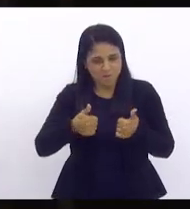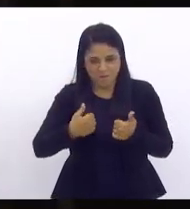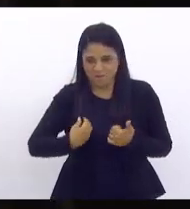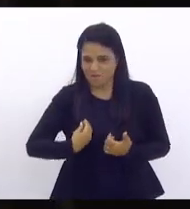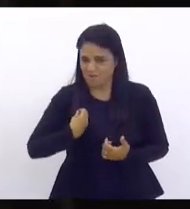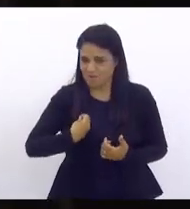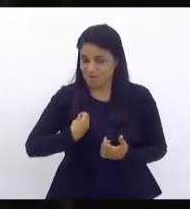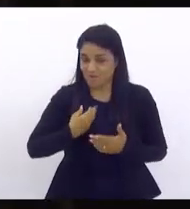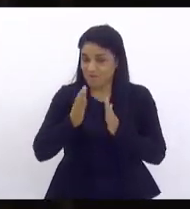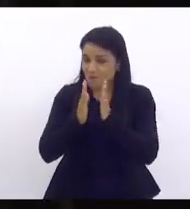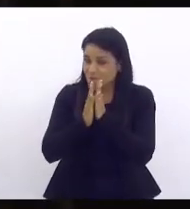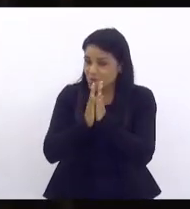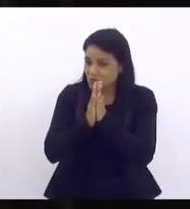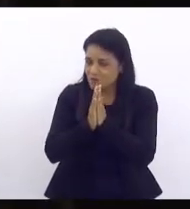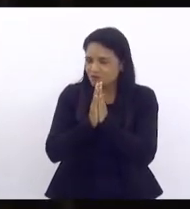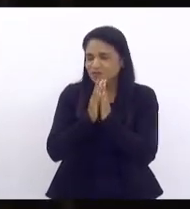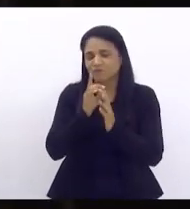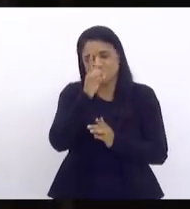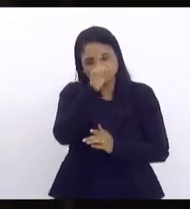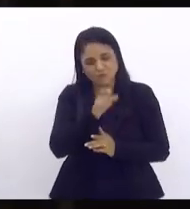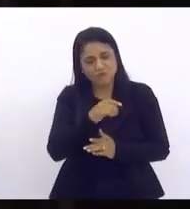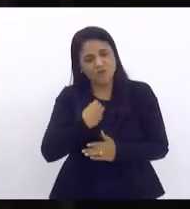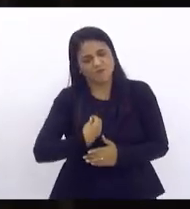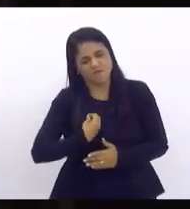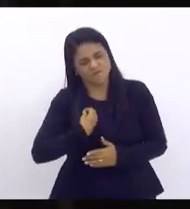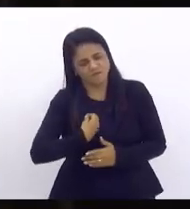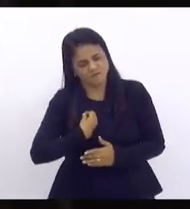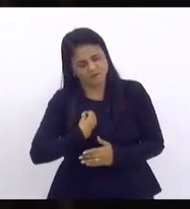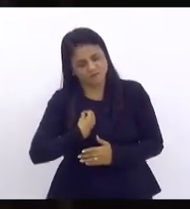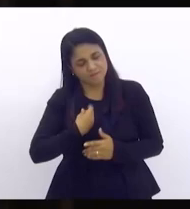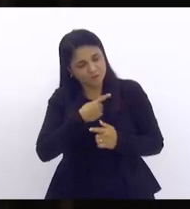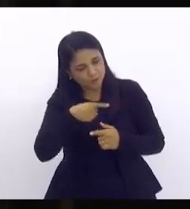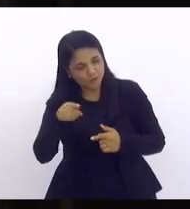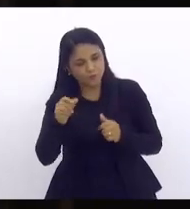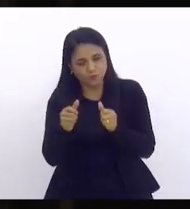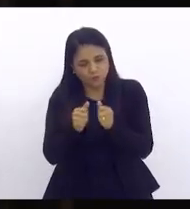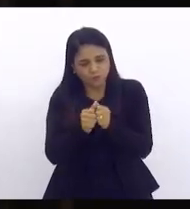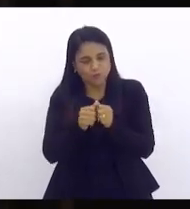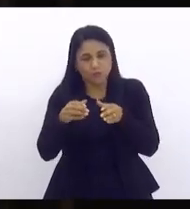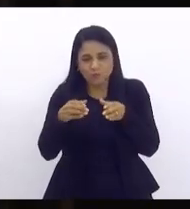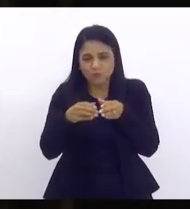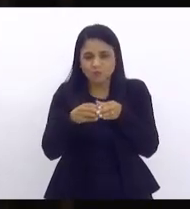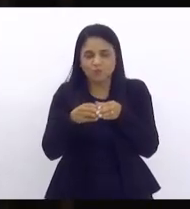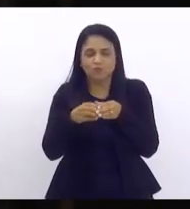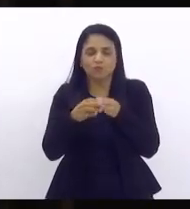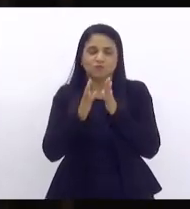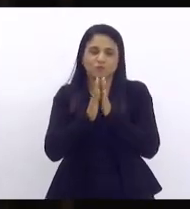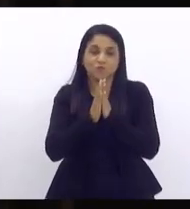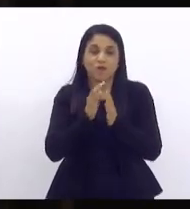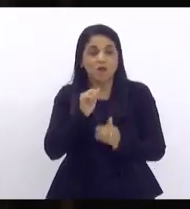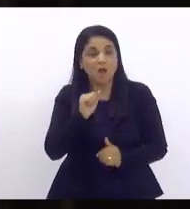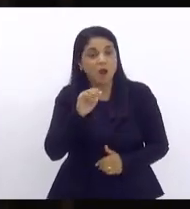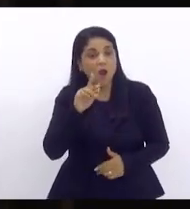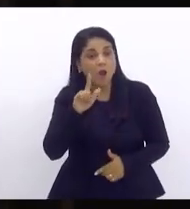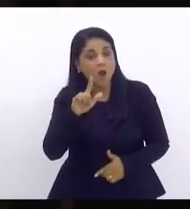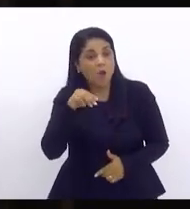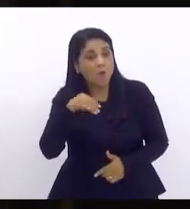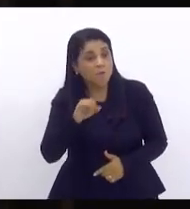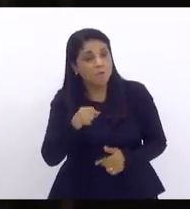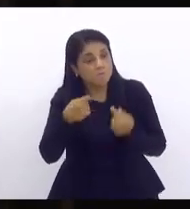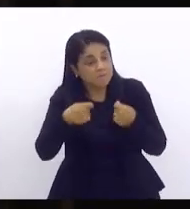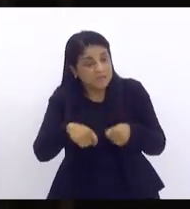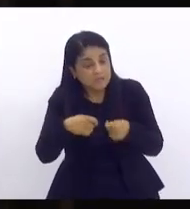por você, eu estou pedindo a Deus para que você vá num grupo de oração. Almir, você precisa ir num grupo de